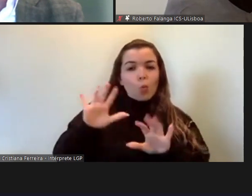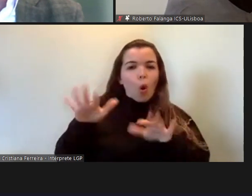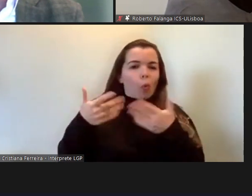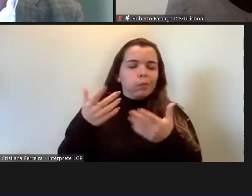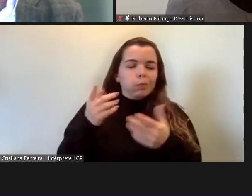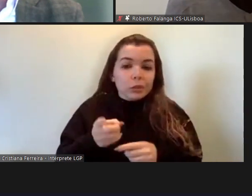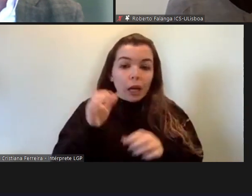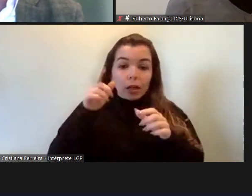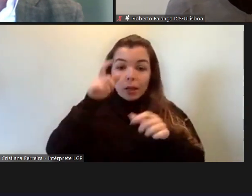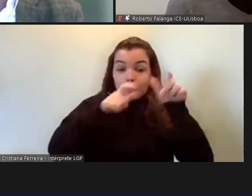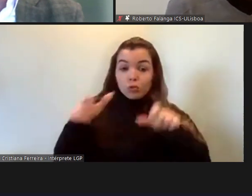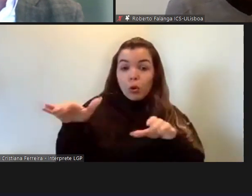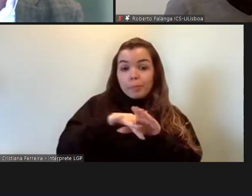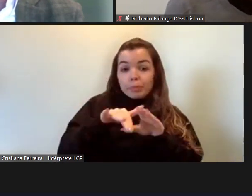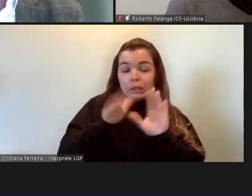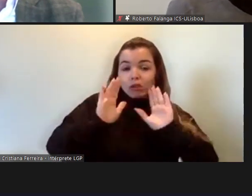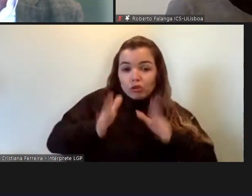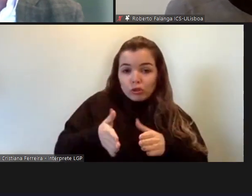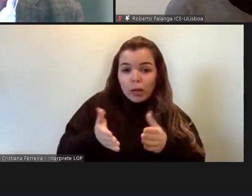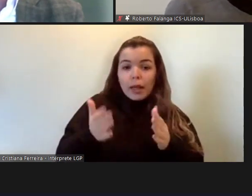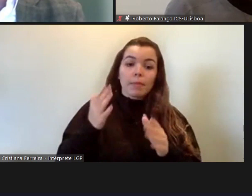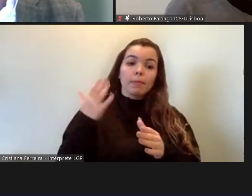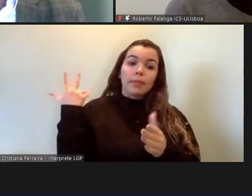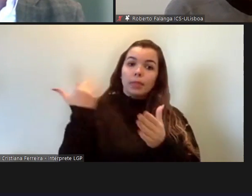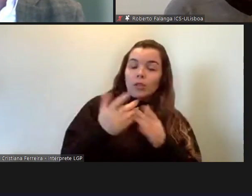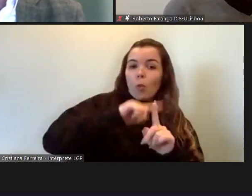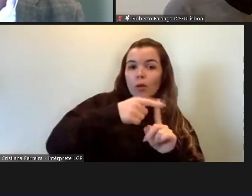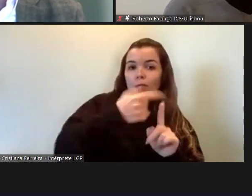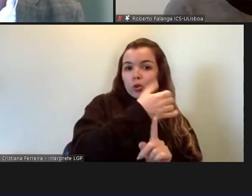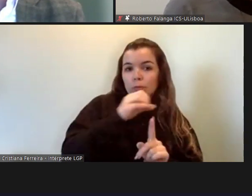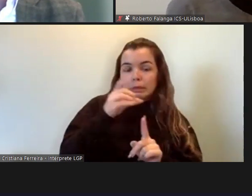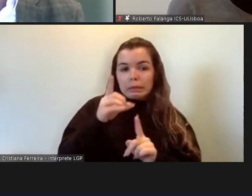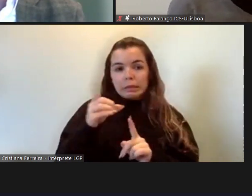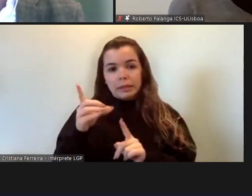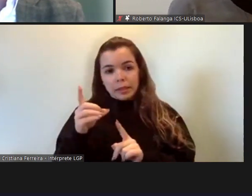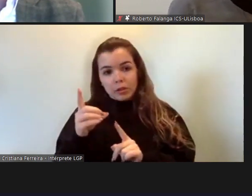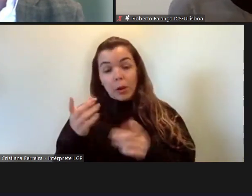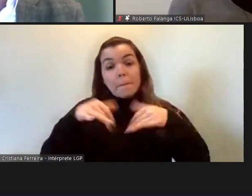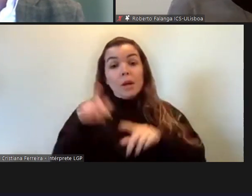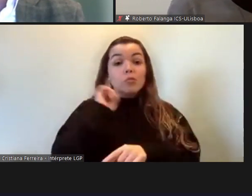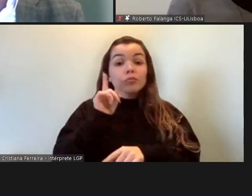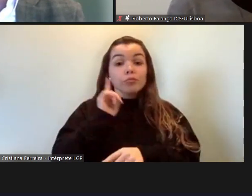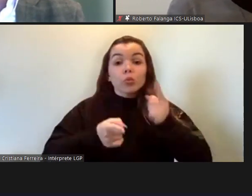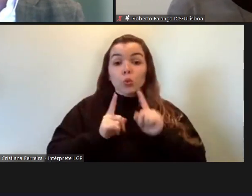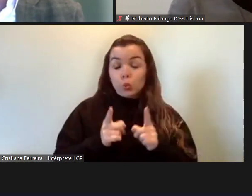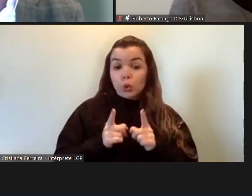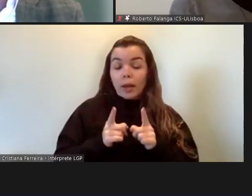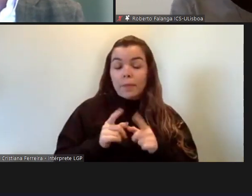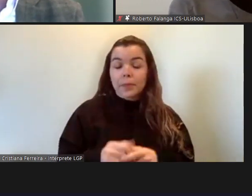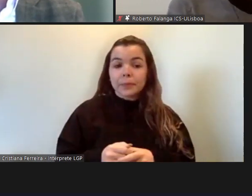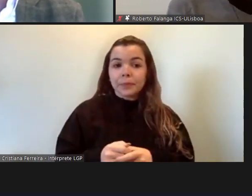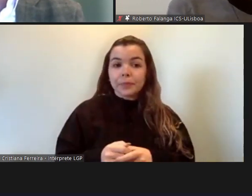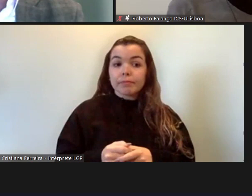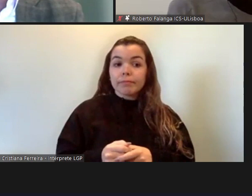realizaram, entretanto, desde 2016, mas o que é importante é que